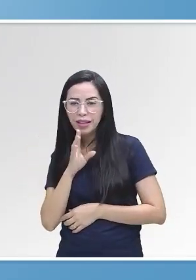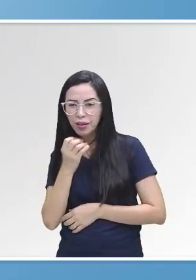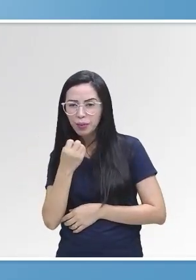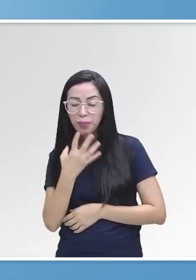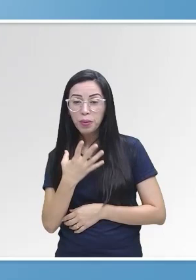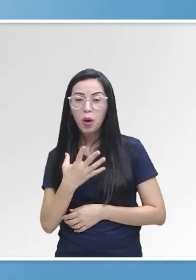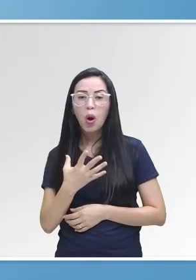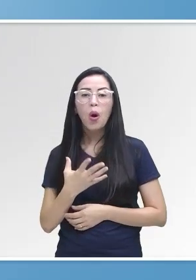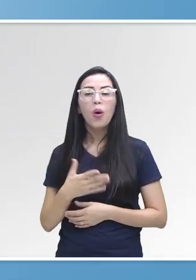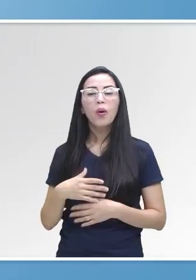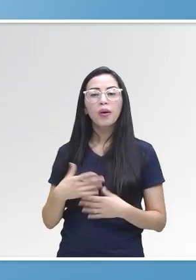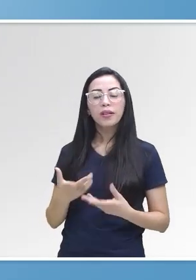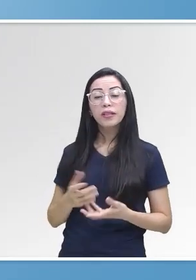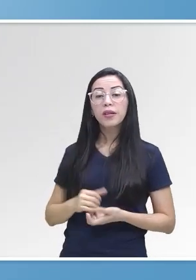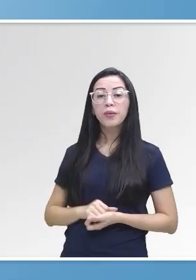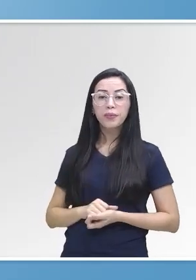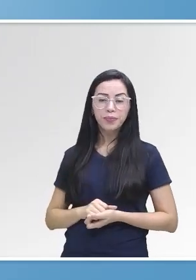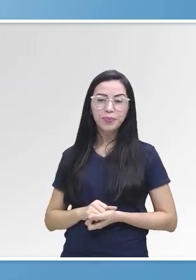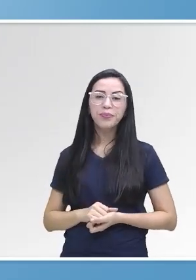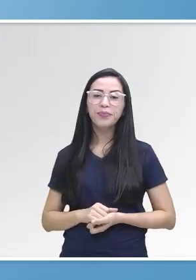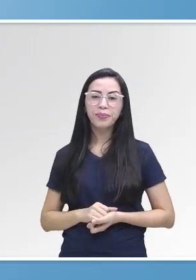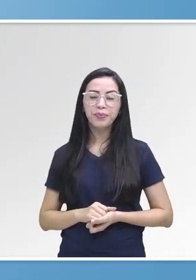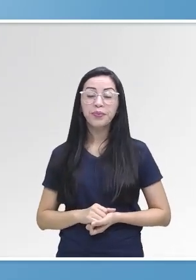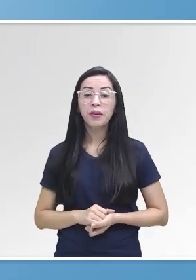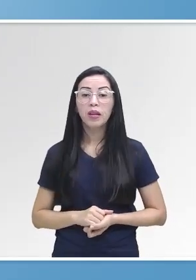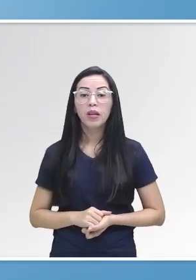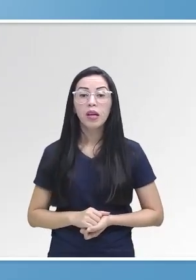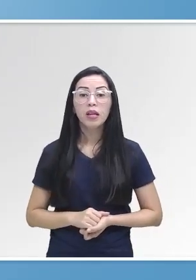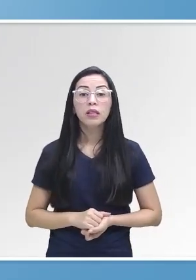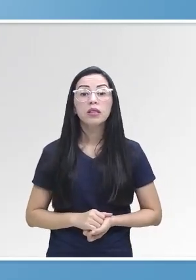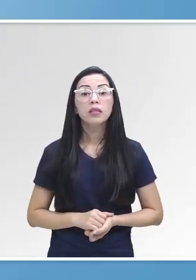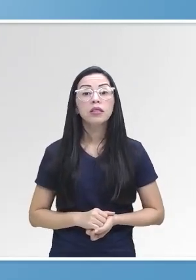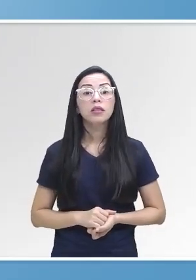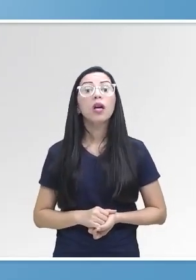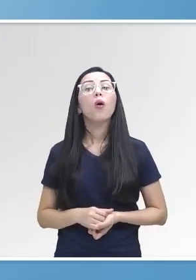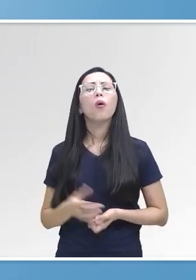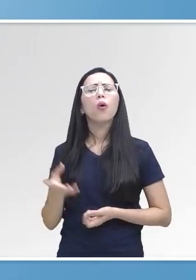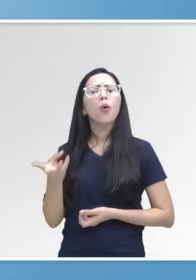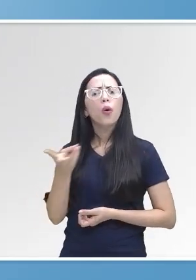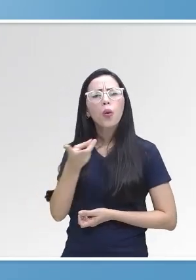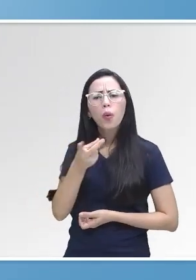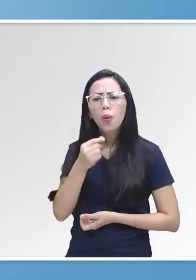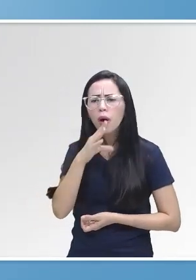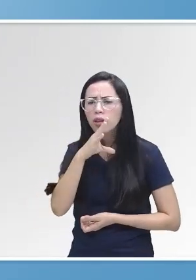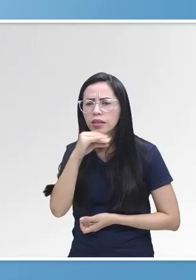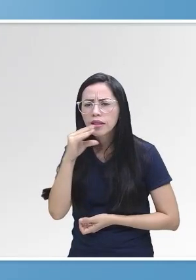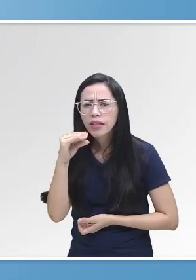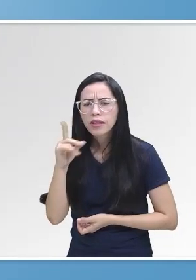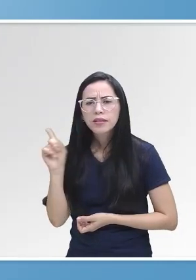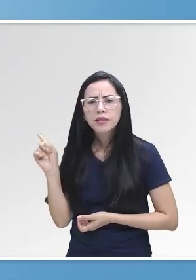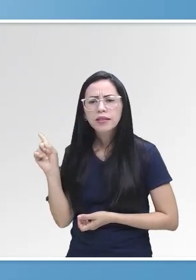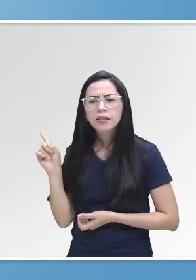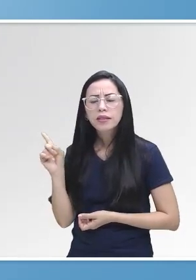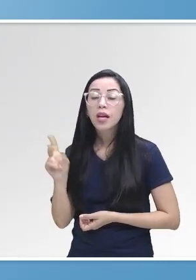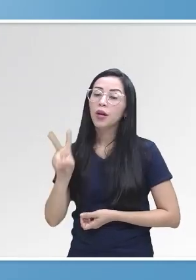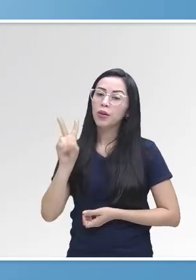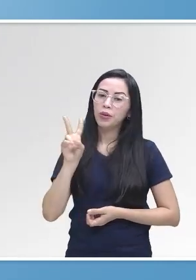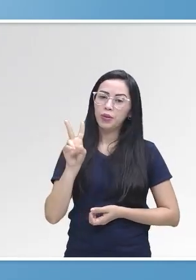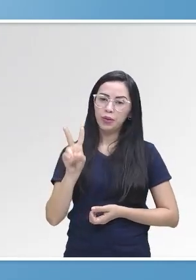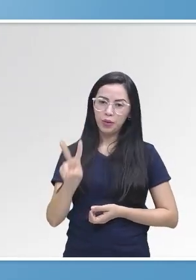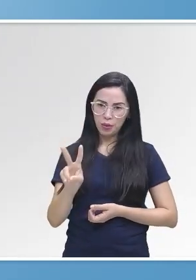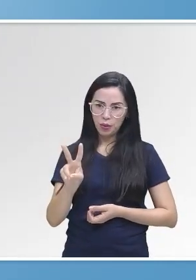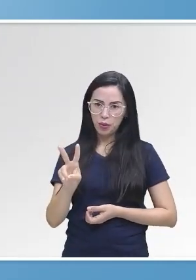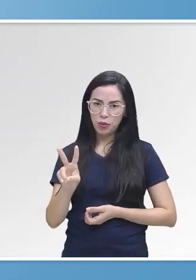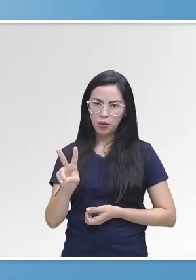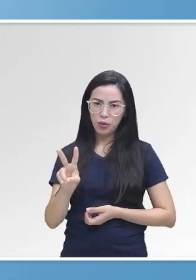desce sobe bem divertido temos quantos coleguinhas aí dois né na